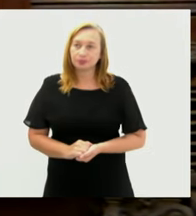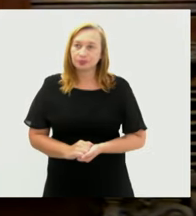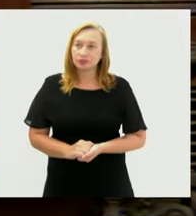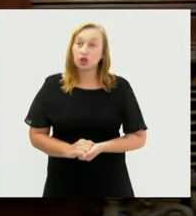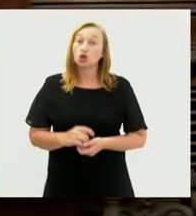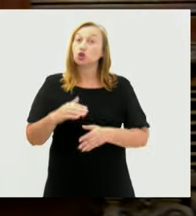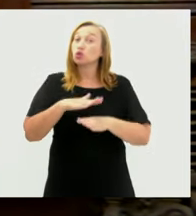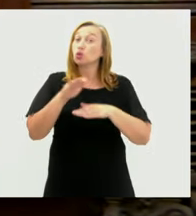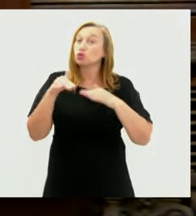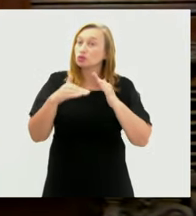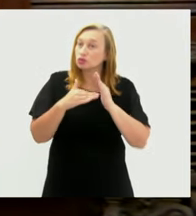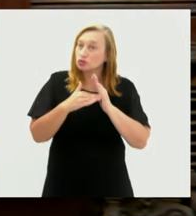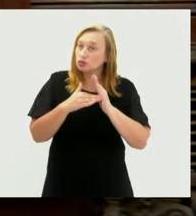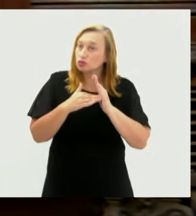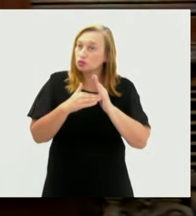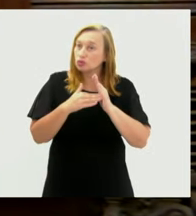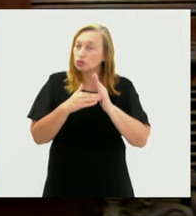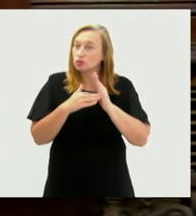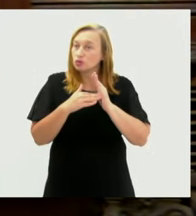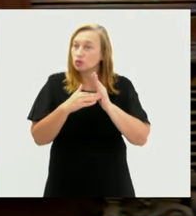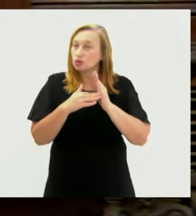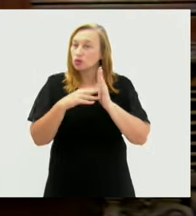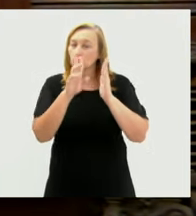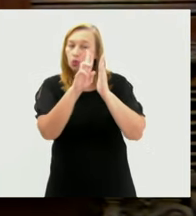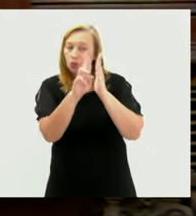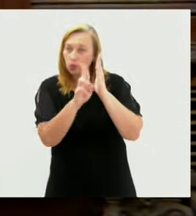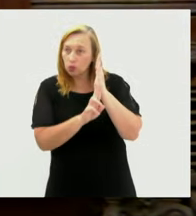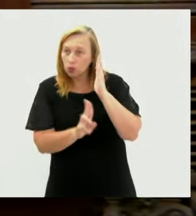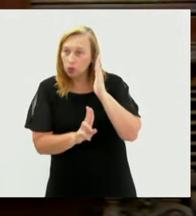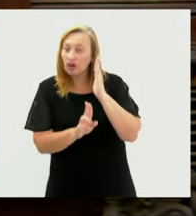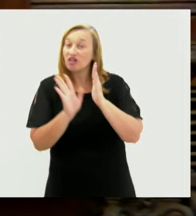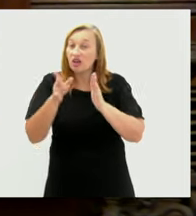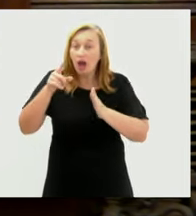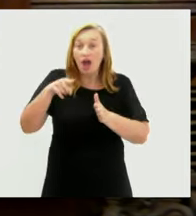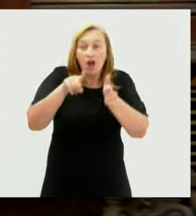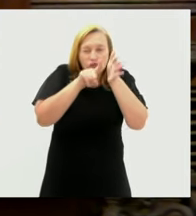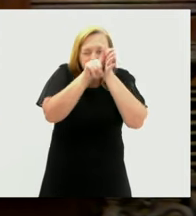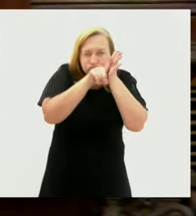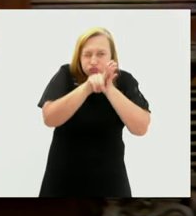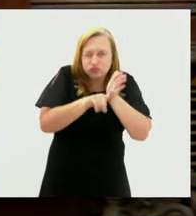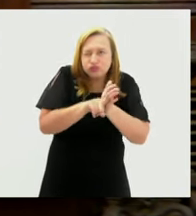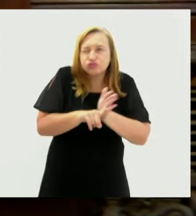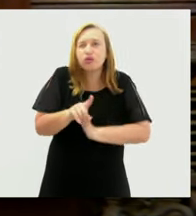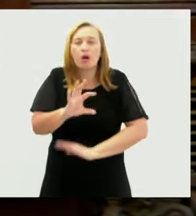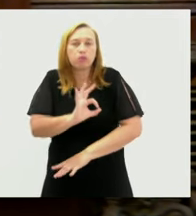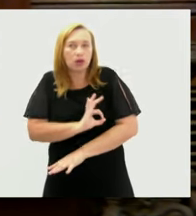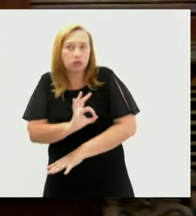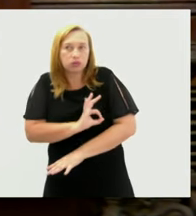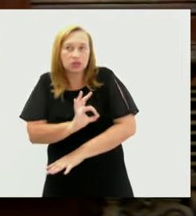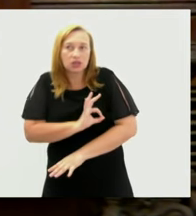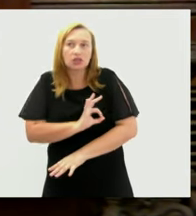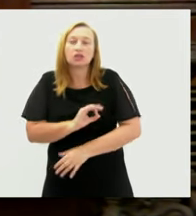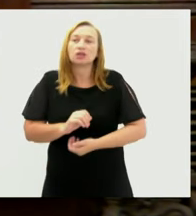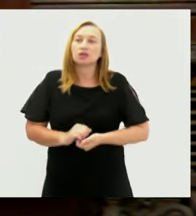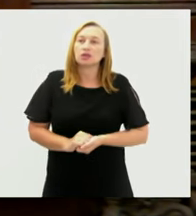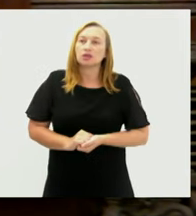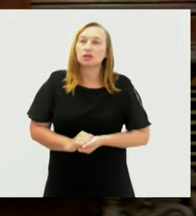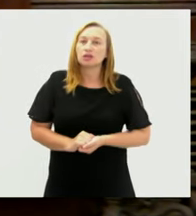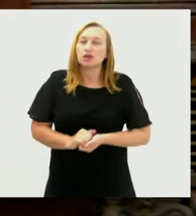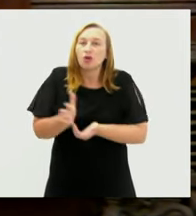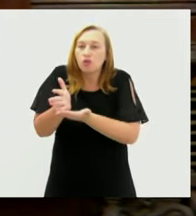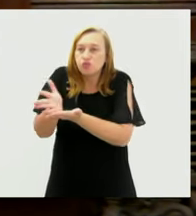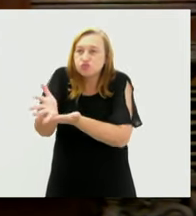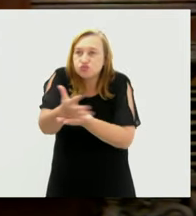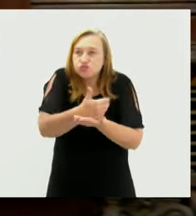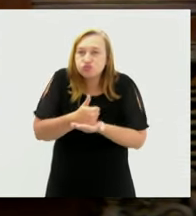Todos já estão sendo investigados. Tiveram, a justiça determinou o sequestro dos bens, das contas,